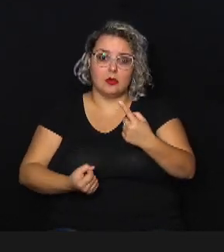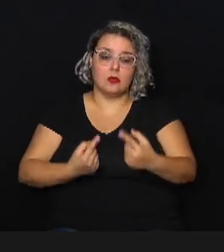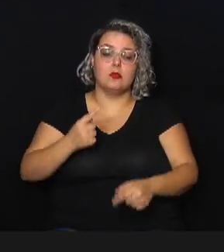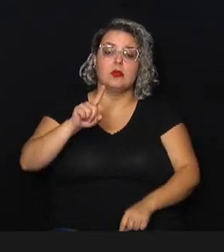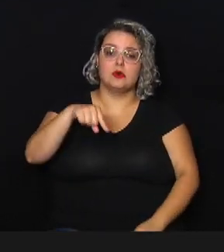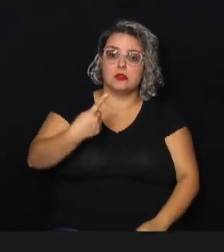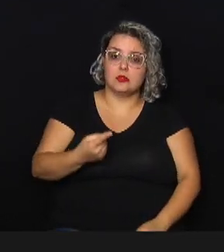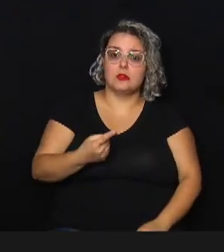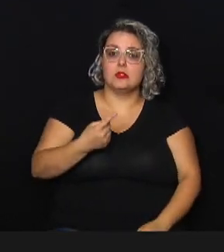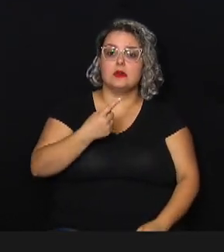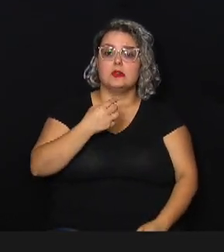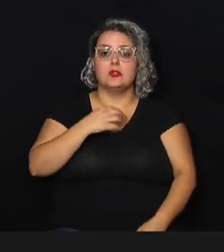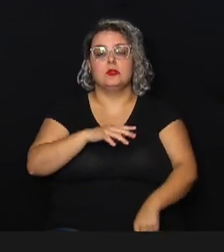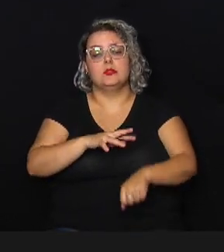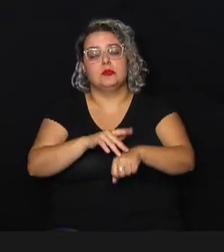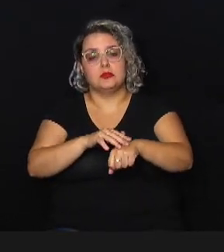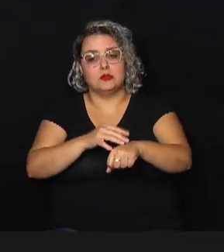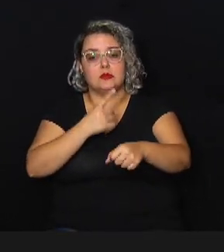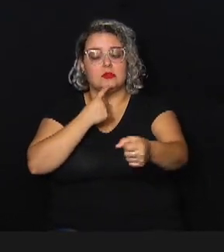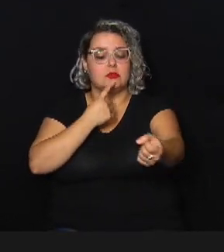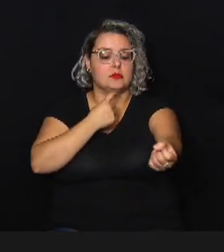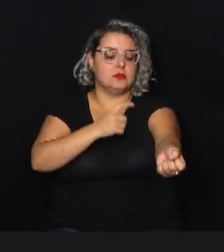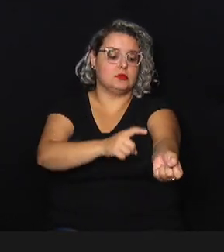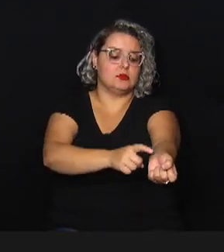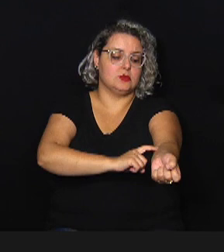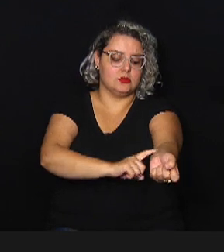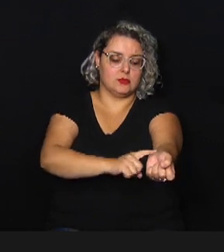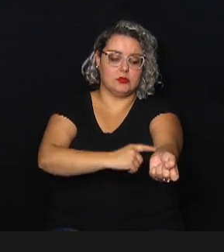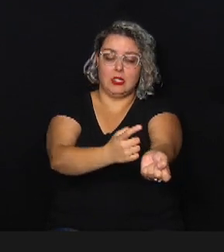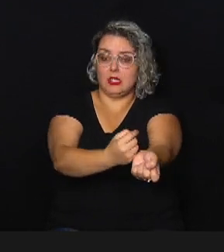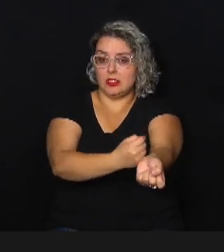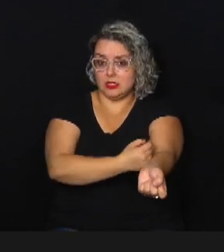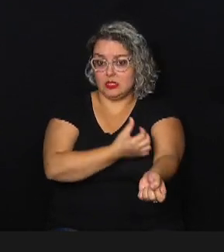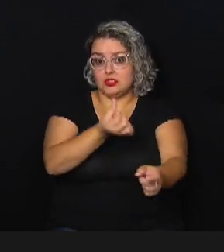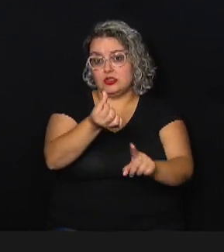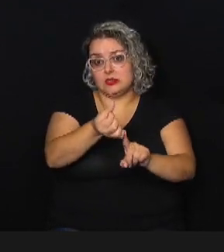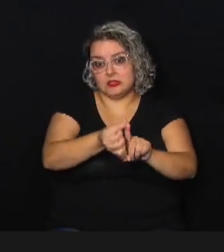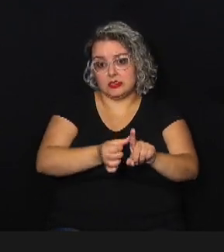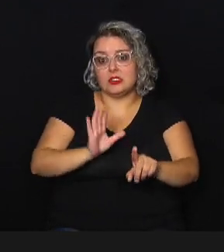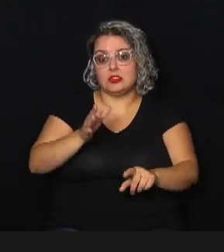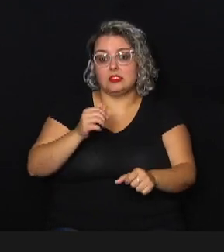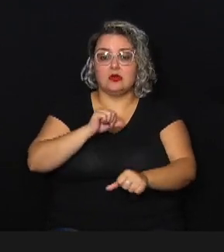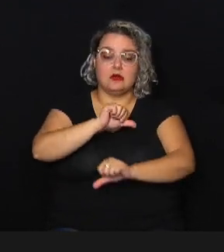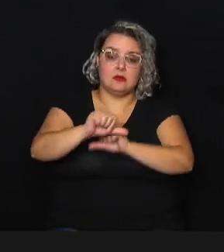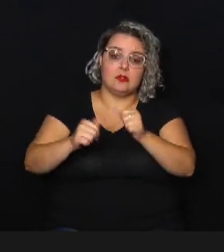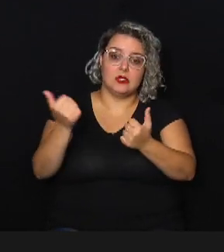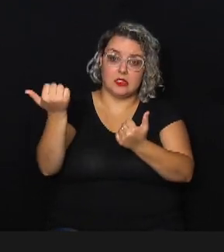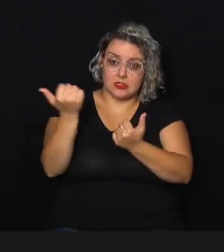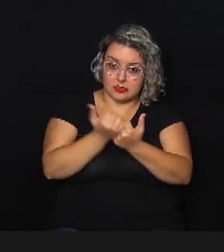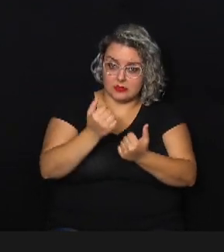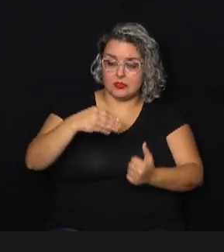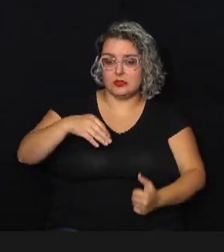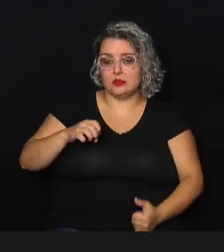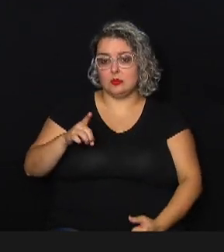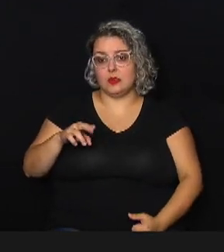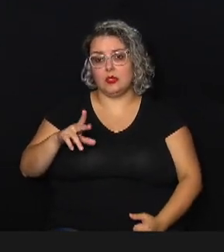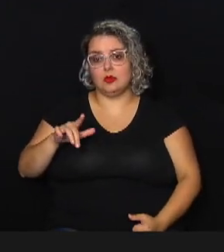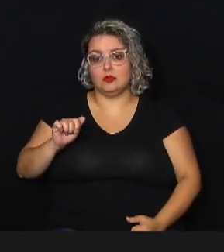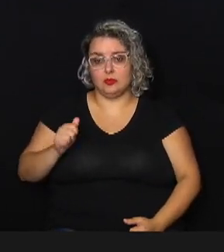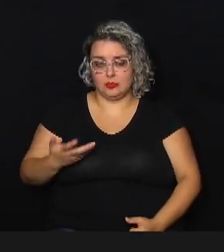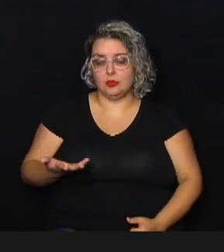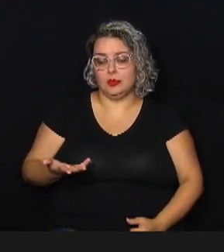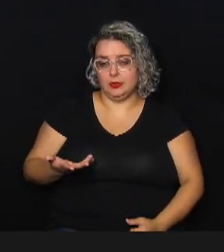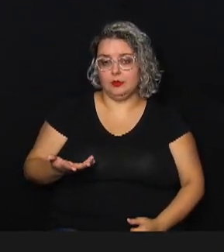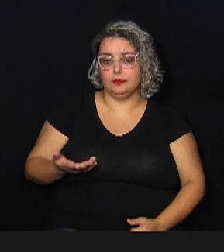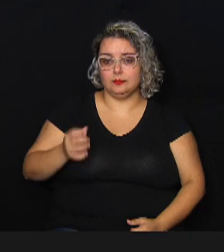leucemias agudas, você faz um tratamento de 6 meses, já faz um transplante de medula nesse paciente, então você troca a fábrica dele, tá?